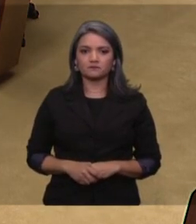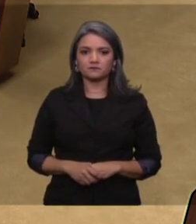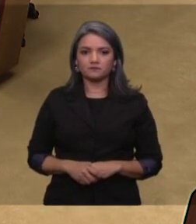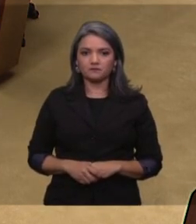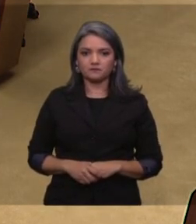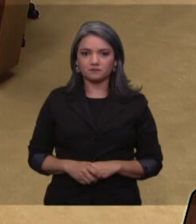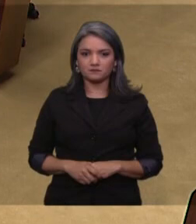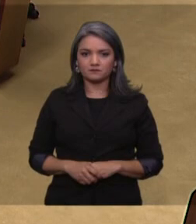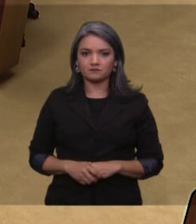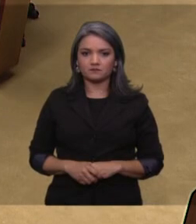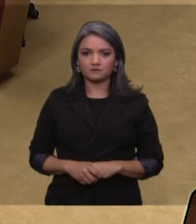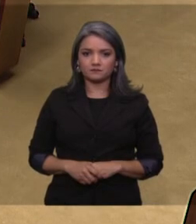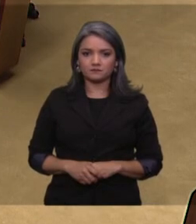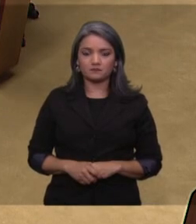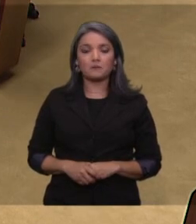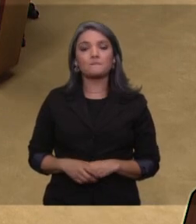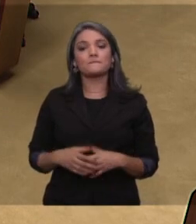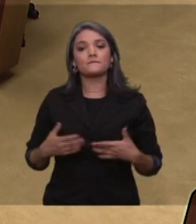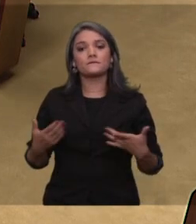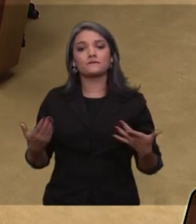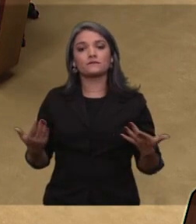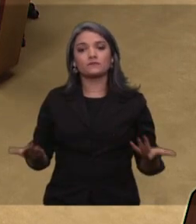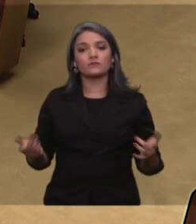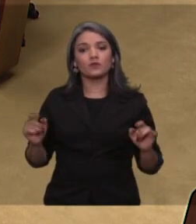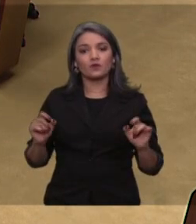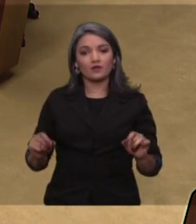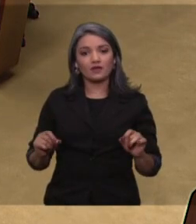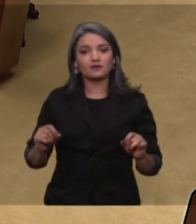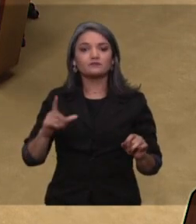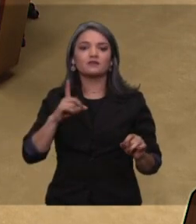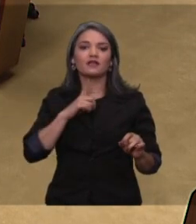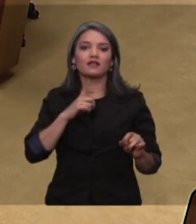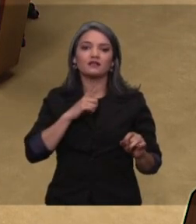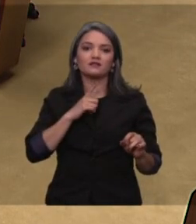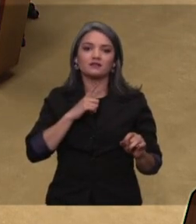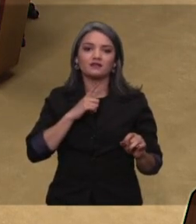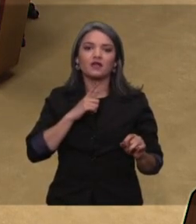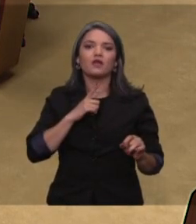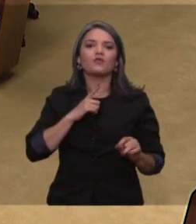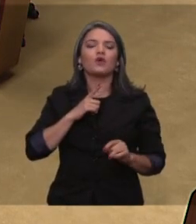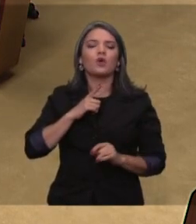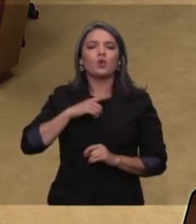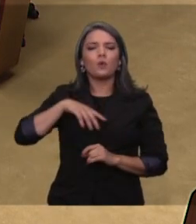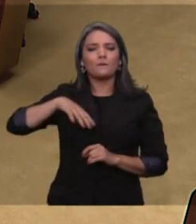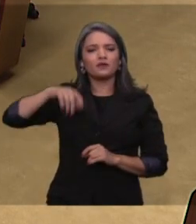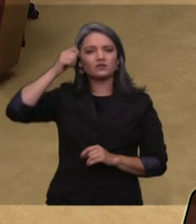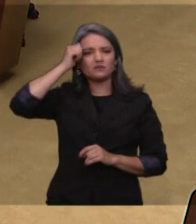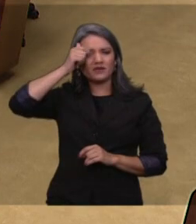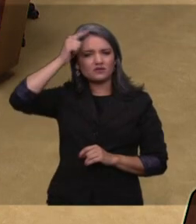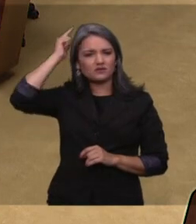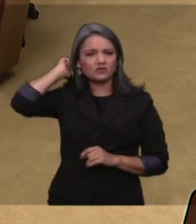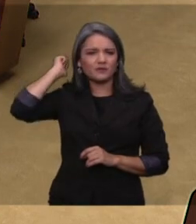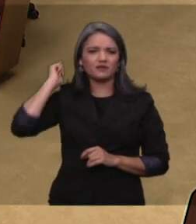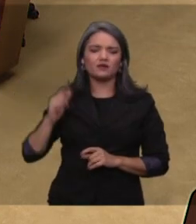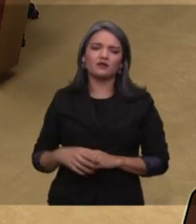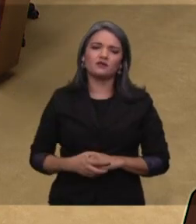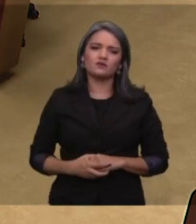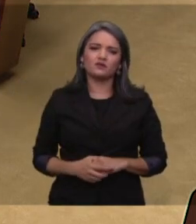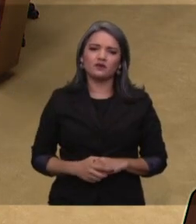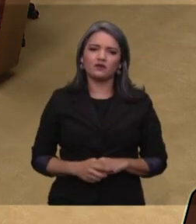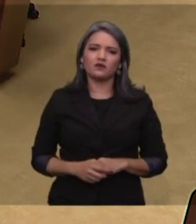a isso, e no que toca também, aqui foi mencionada a presunção de paternidade pelo ministro Alexandre, eu tenho